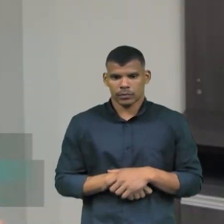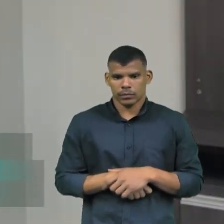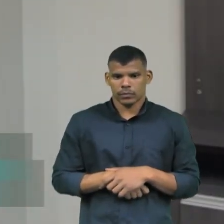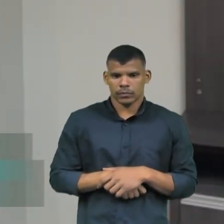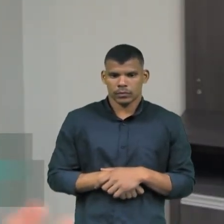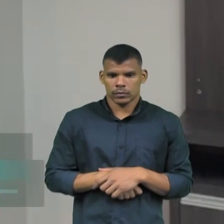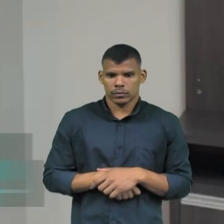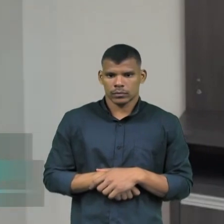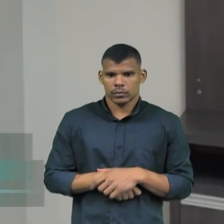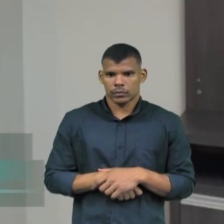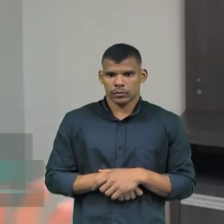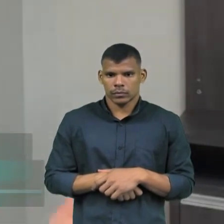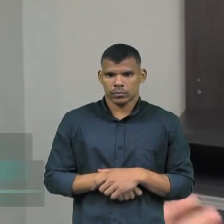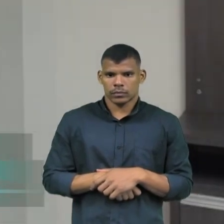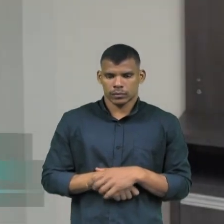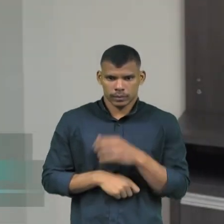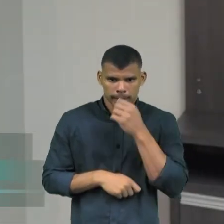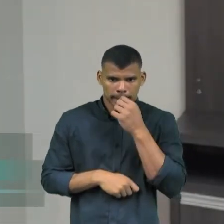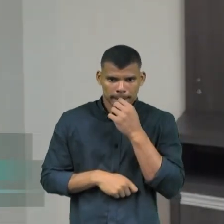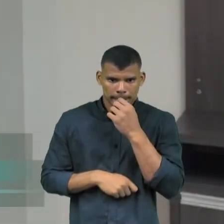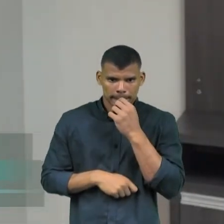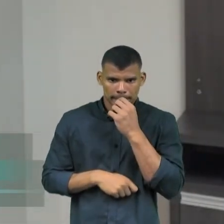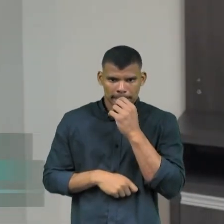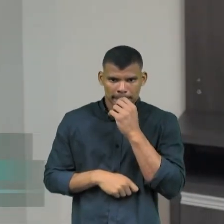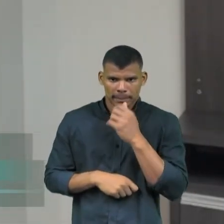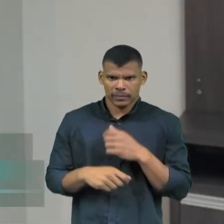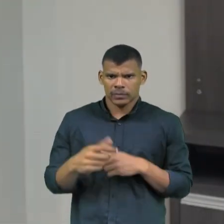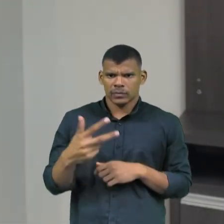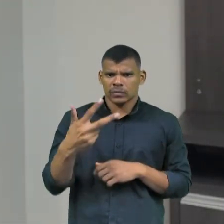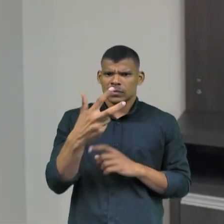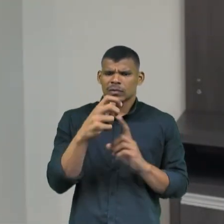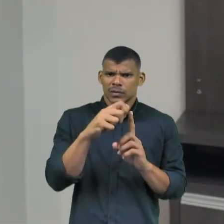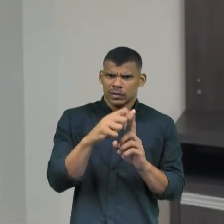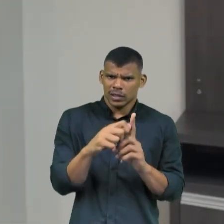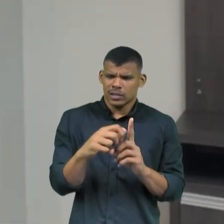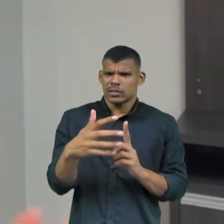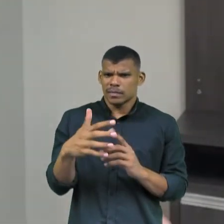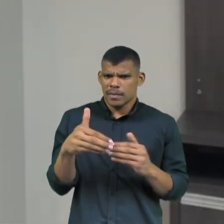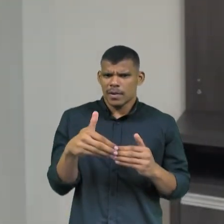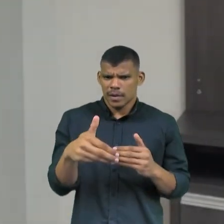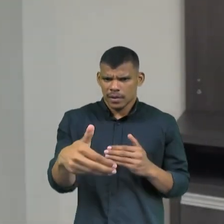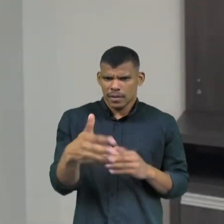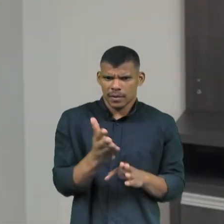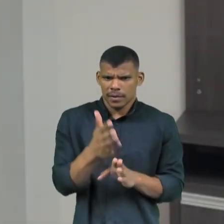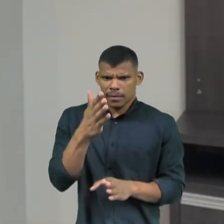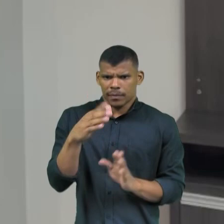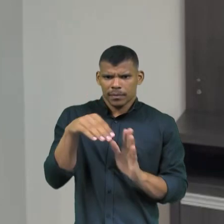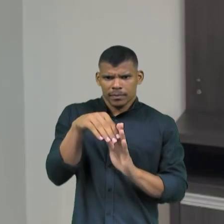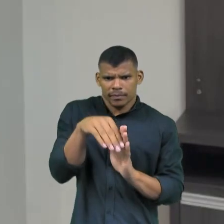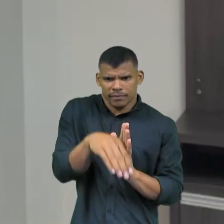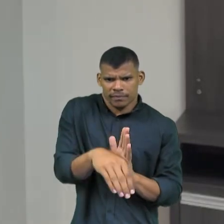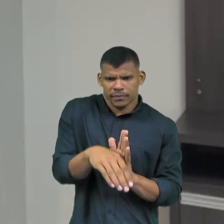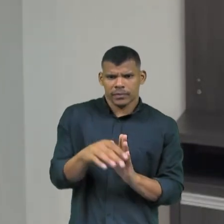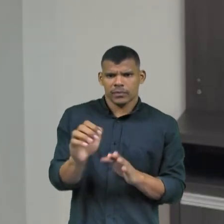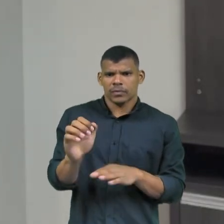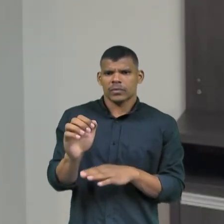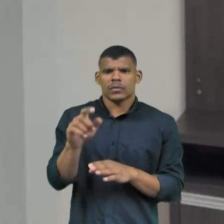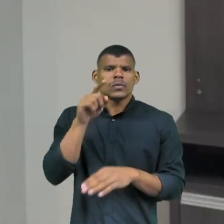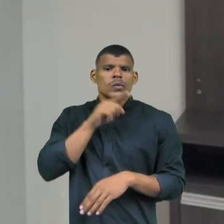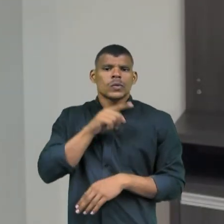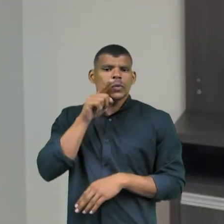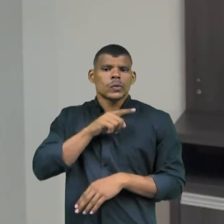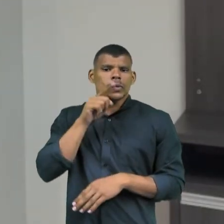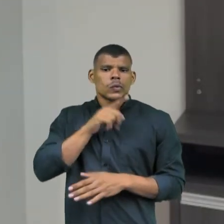2022, porém com uma desaceleração nos últimos 3 meses, em decorrência da queda dos embarques para os Estados Unidos, do